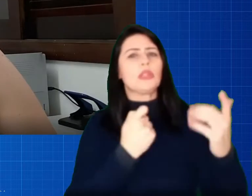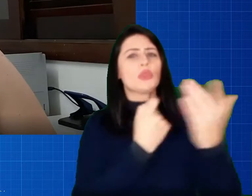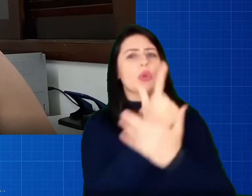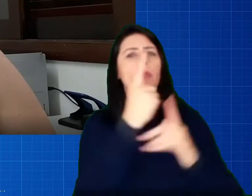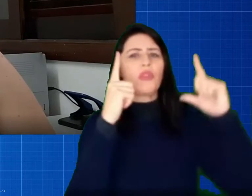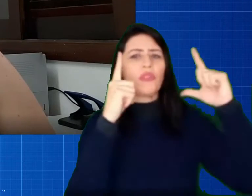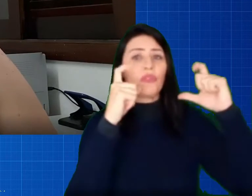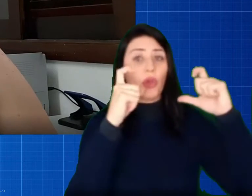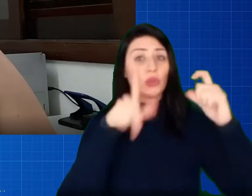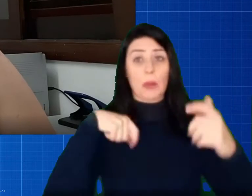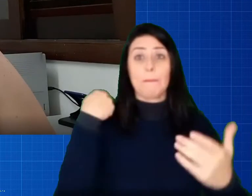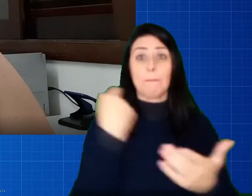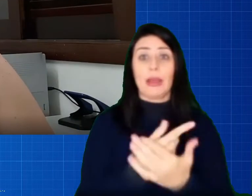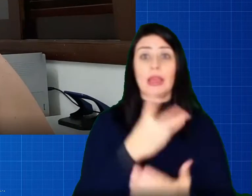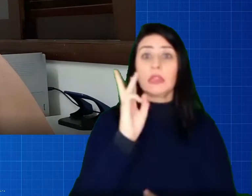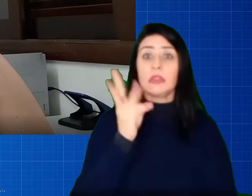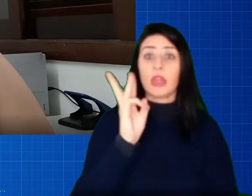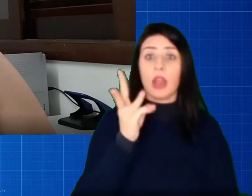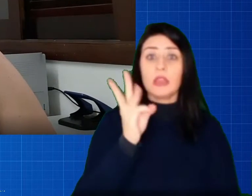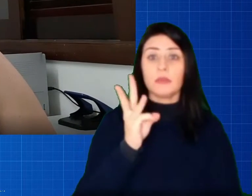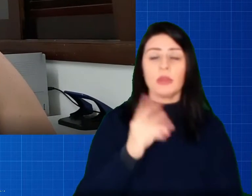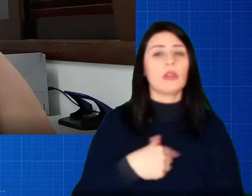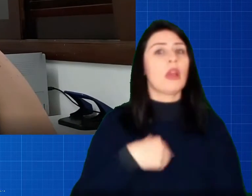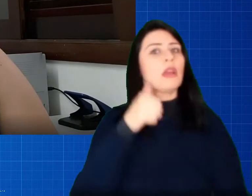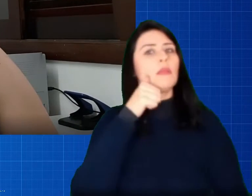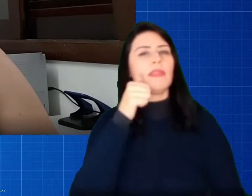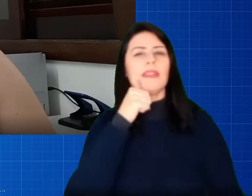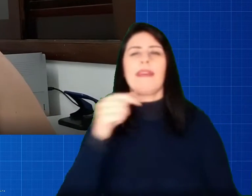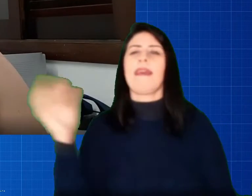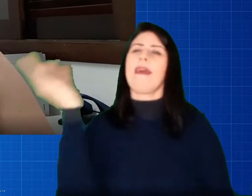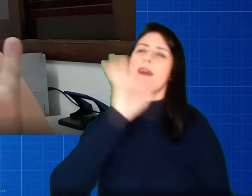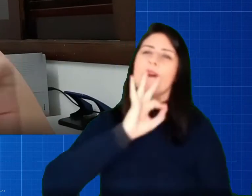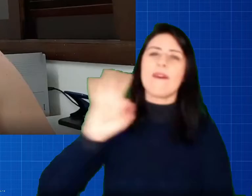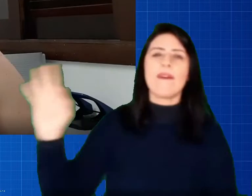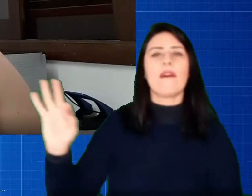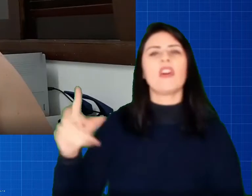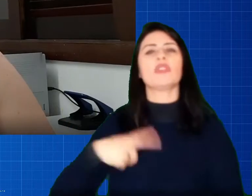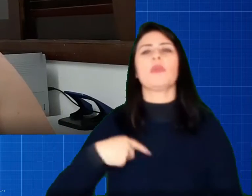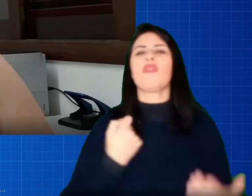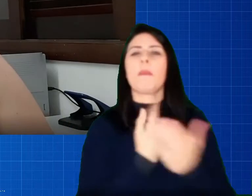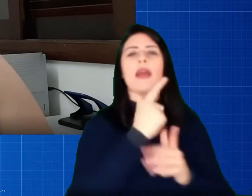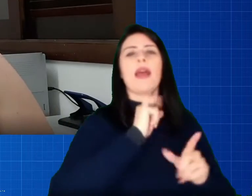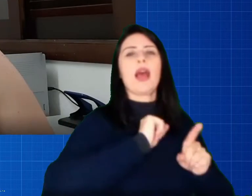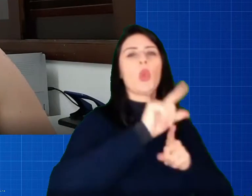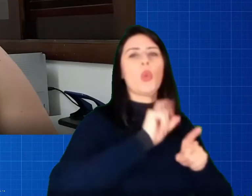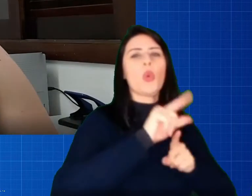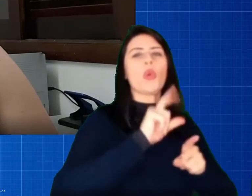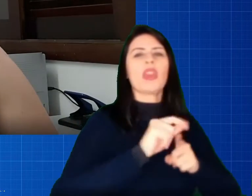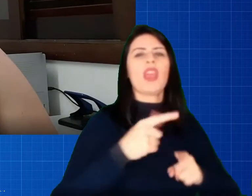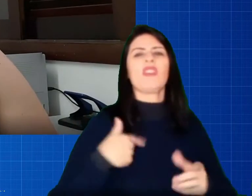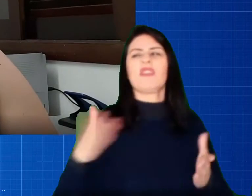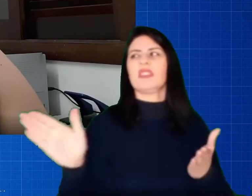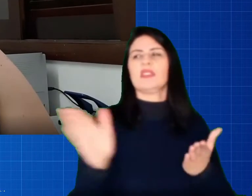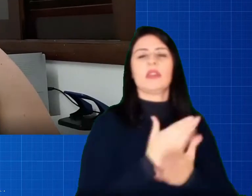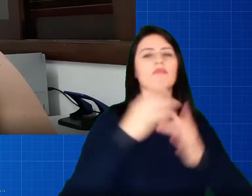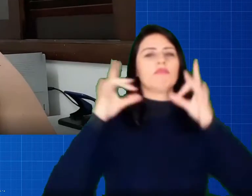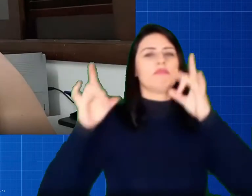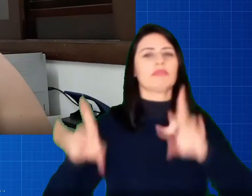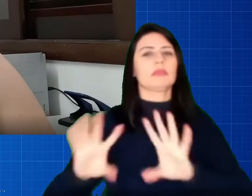eles pagam R$ 3.000. E na cabecinha dela, ótimo, tenho dinheiro para pagar um aluguel. E